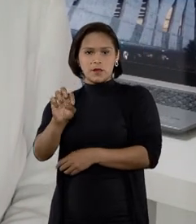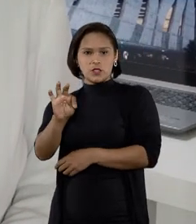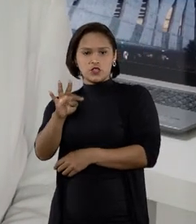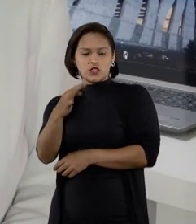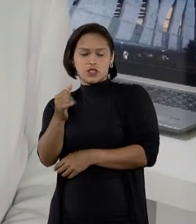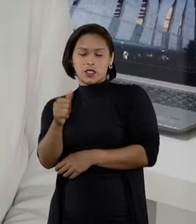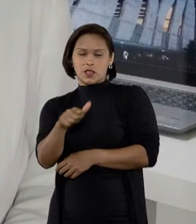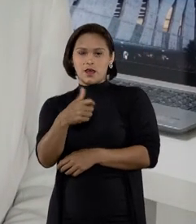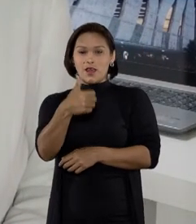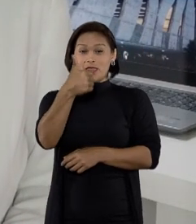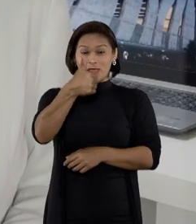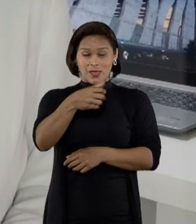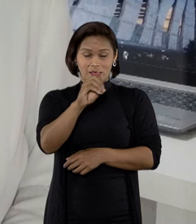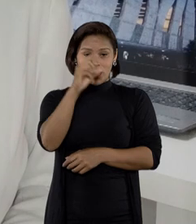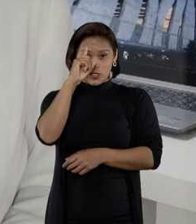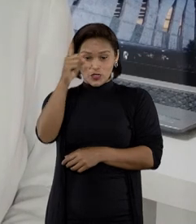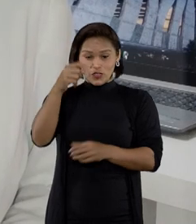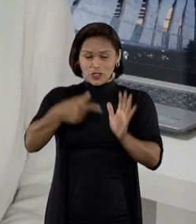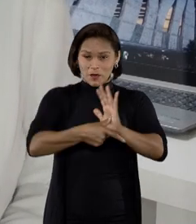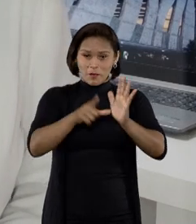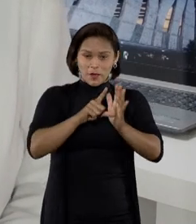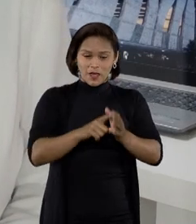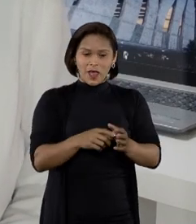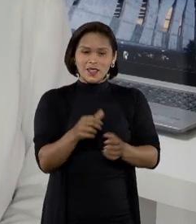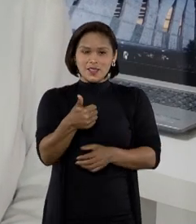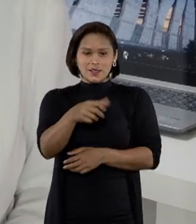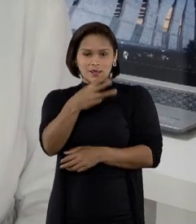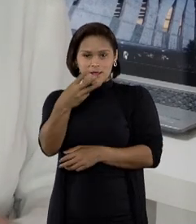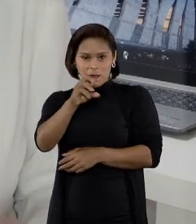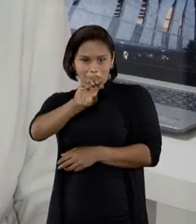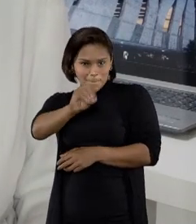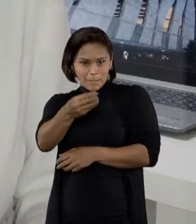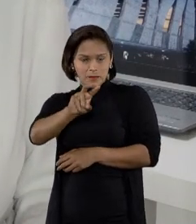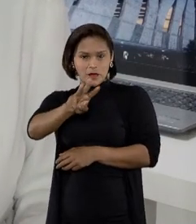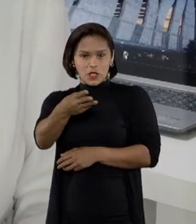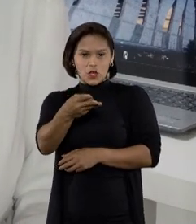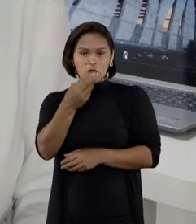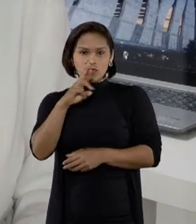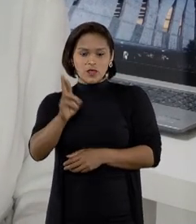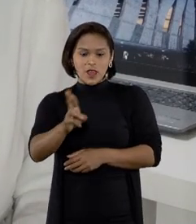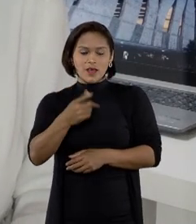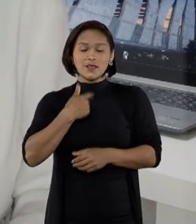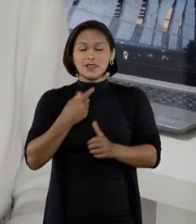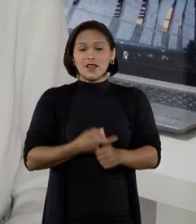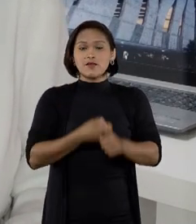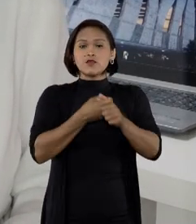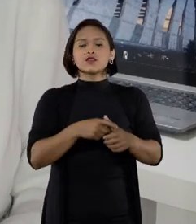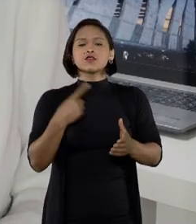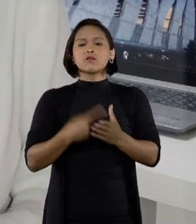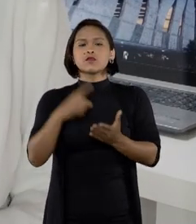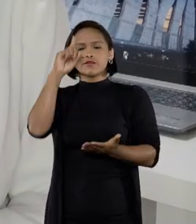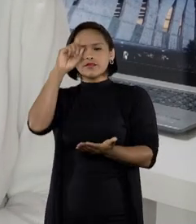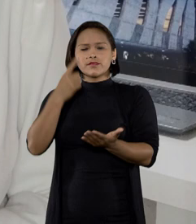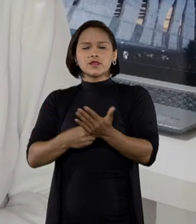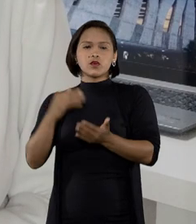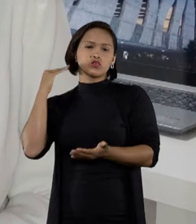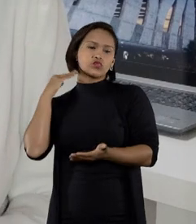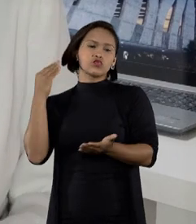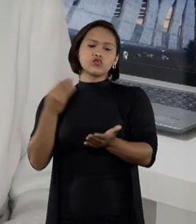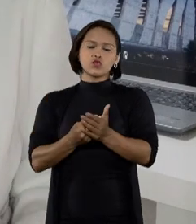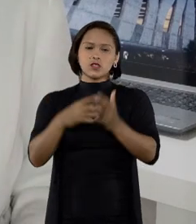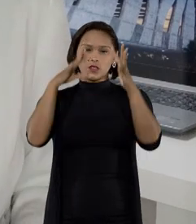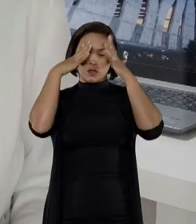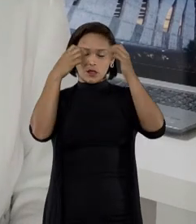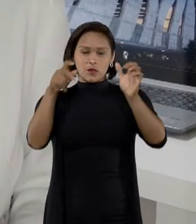pagamento em 10 dias de precatórios no valor de 130 milhões de reais. Os precatórios estavam suspensos por decisão de um juiz do TJ do